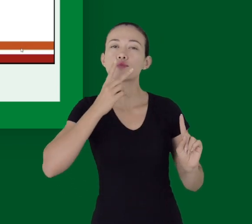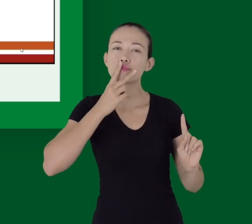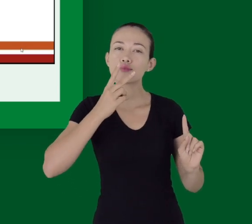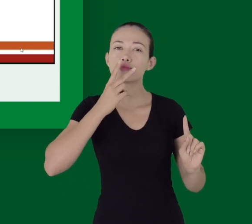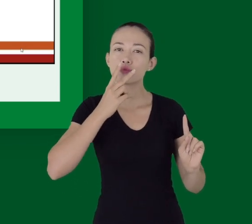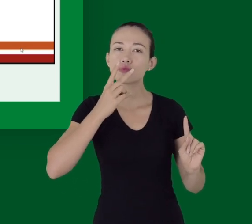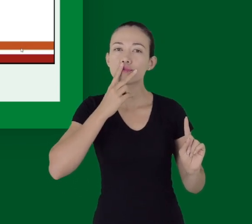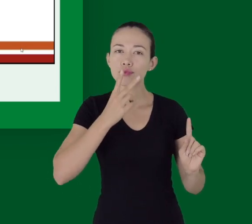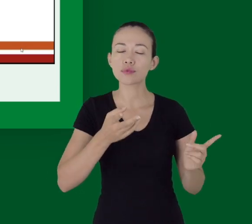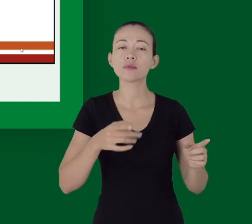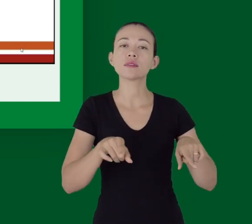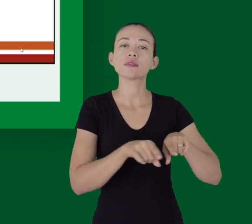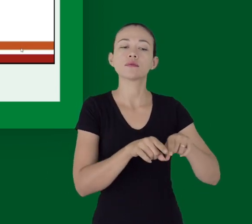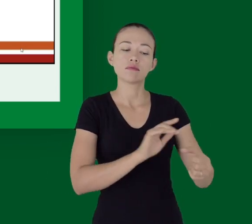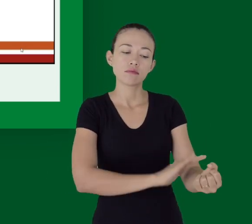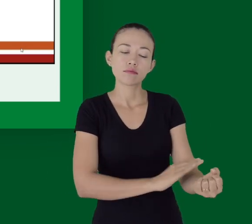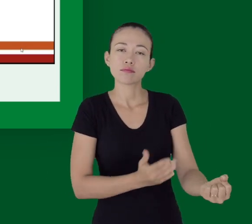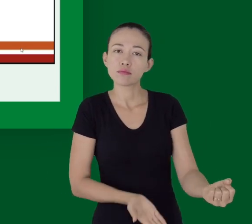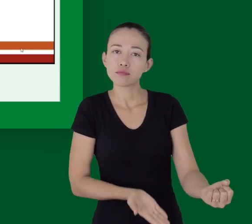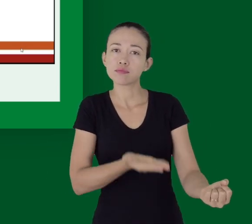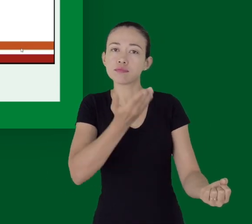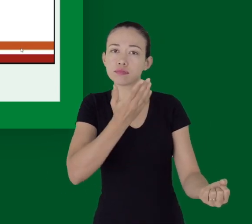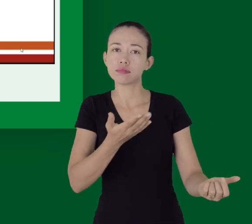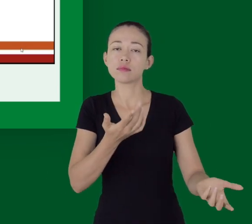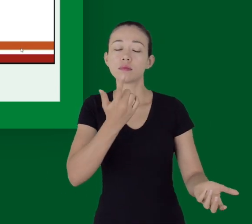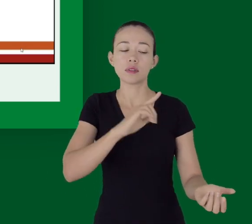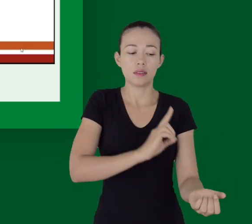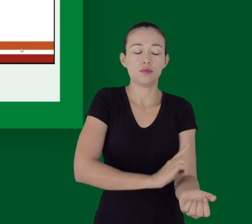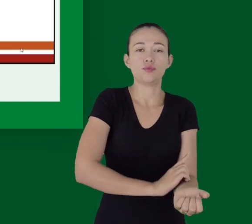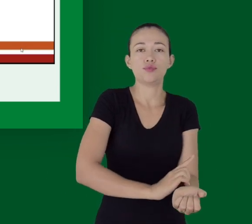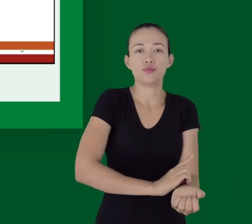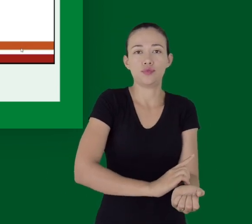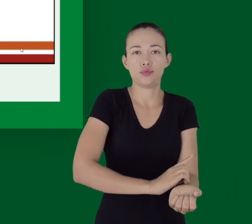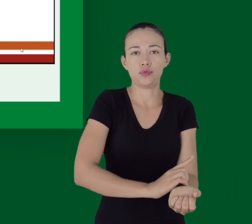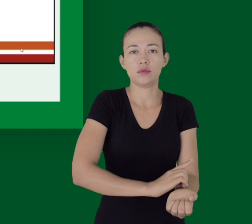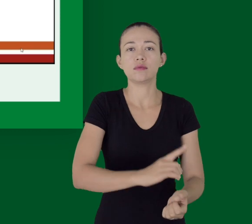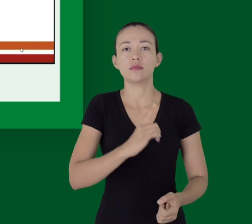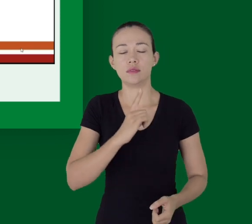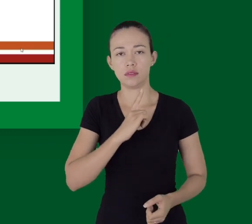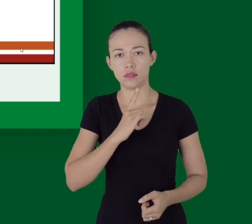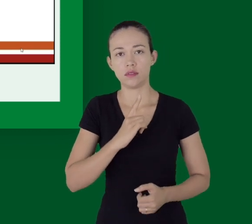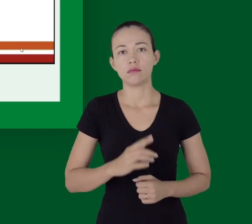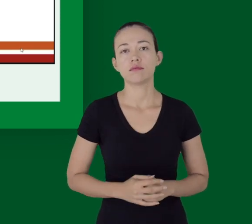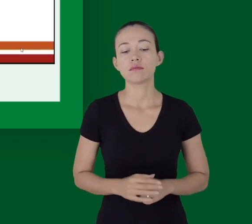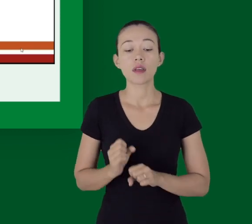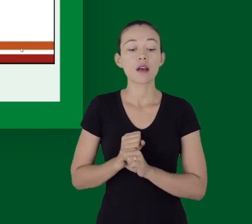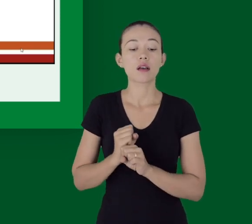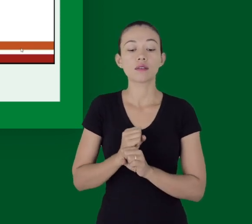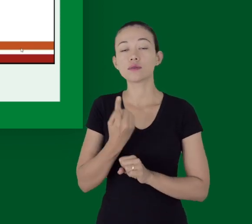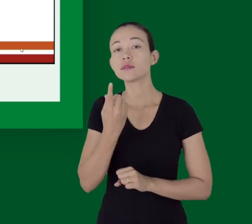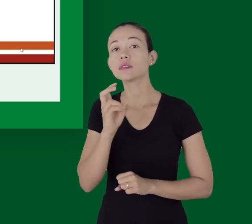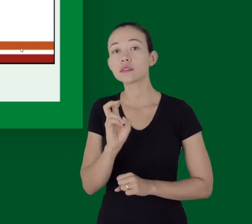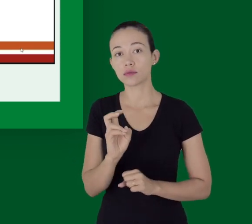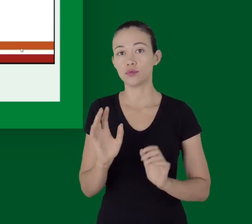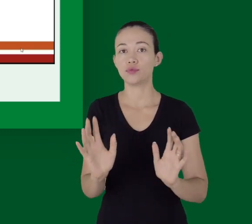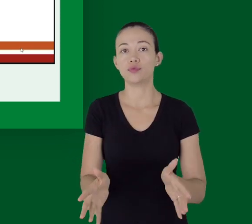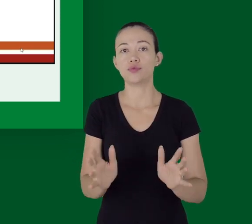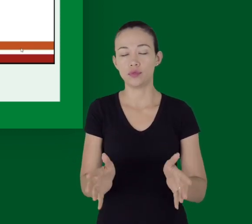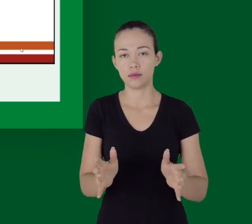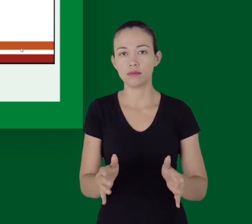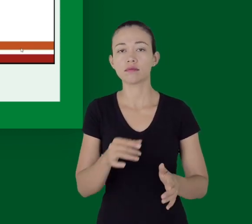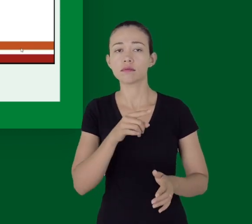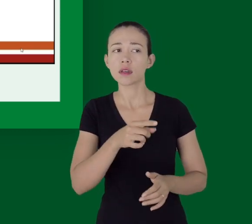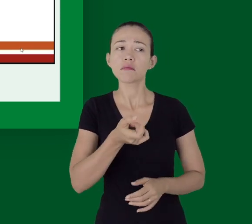as medicações esporadicamente. E ainda não havia tomado as medicações no dia. Eu começo com esse